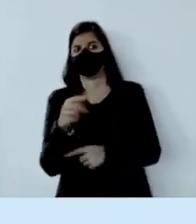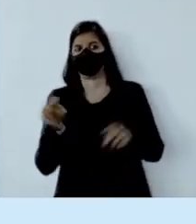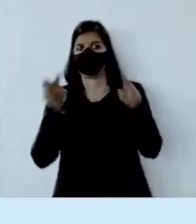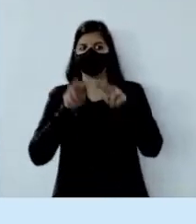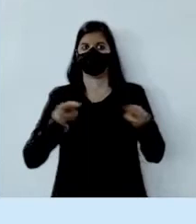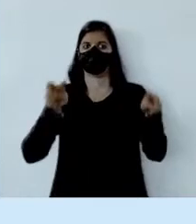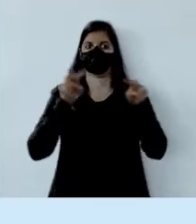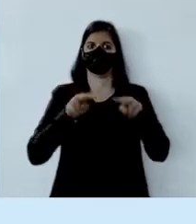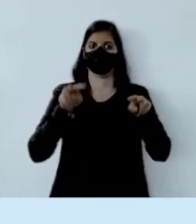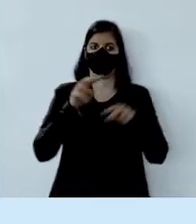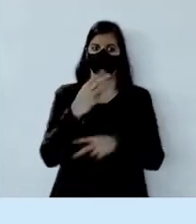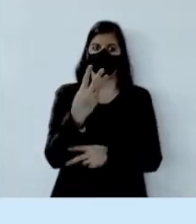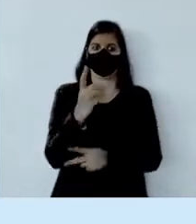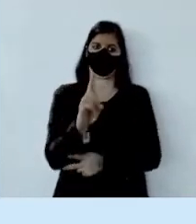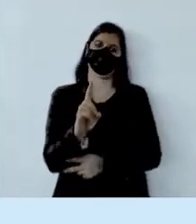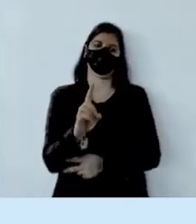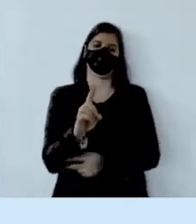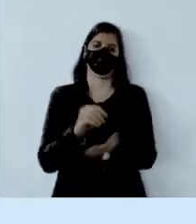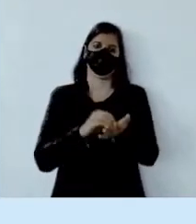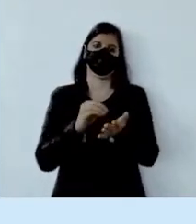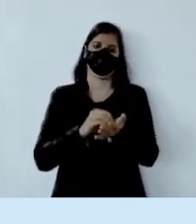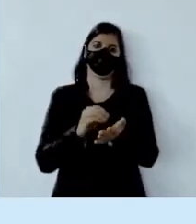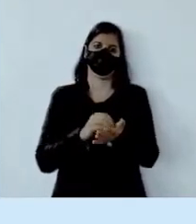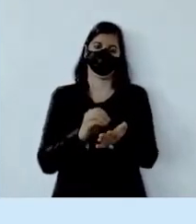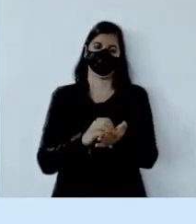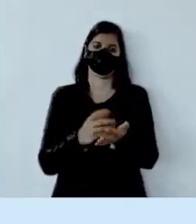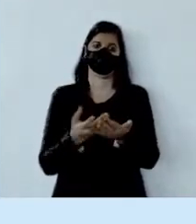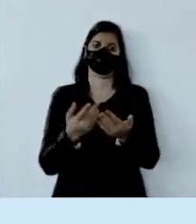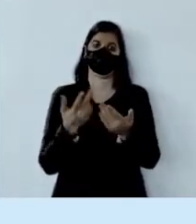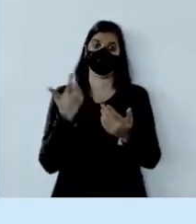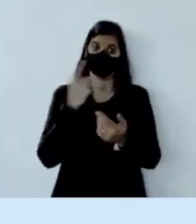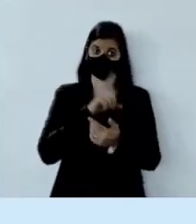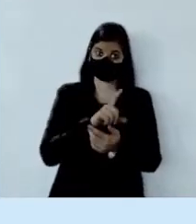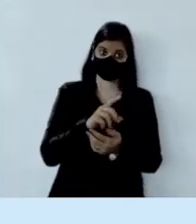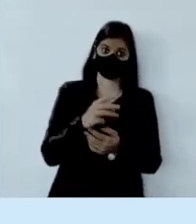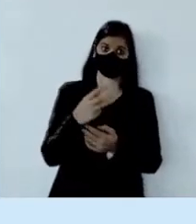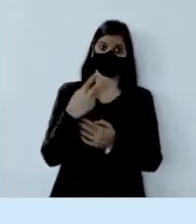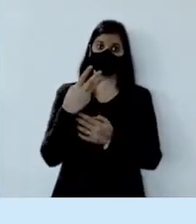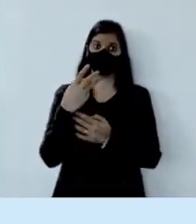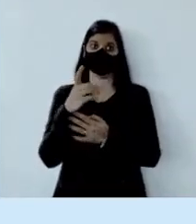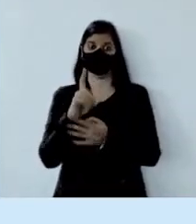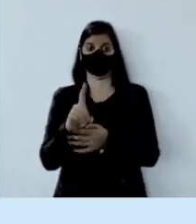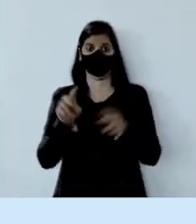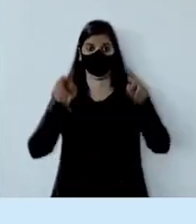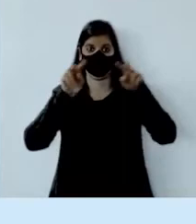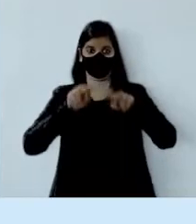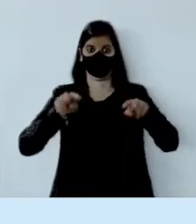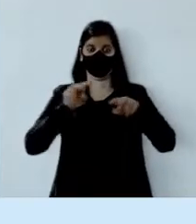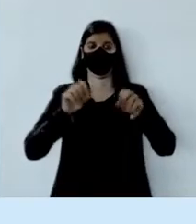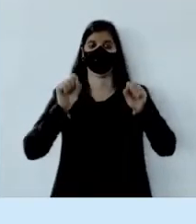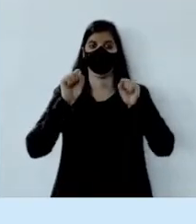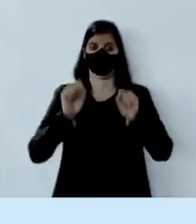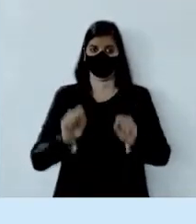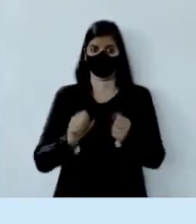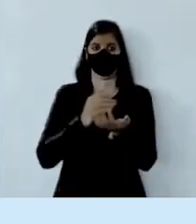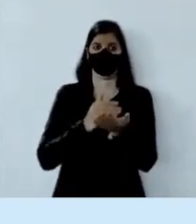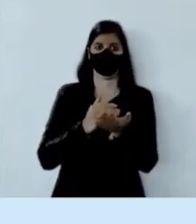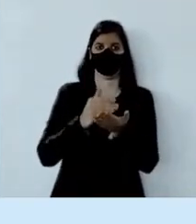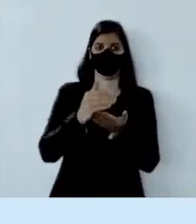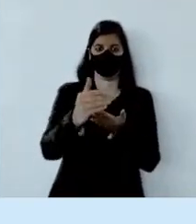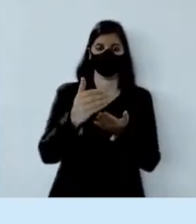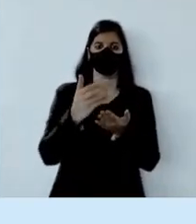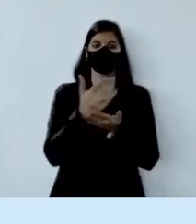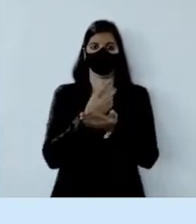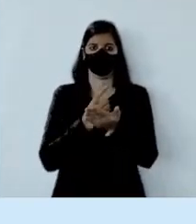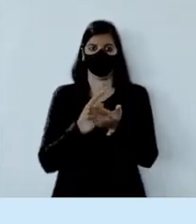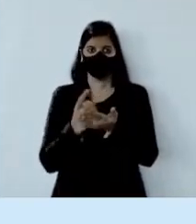visualização tridimensional do projeto. Para a gente ter essa visão tridimensional, nós podemos iniciar com o